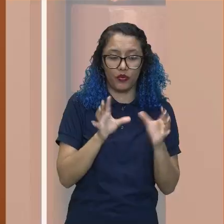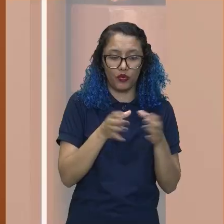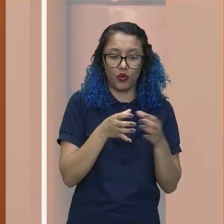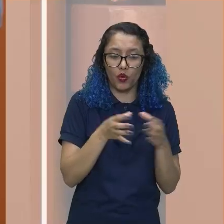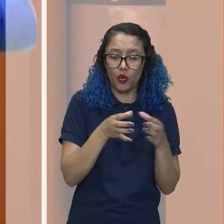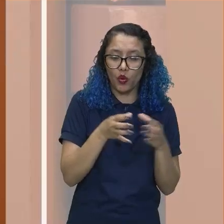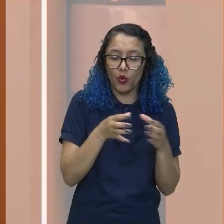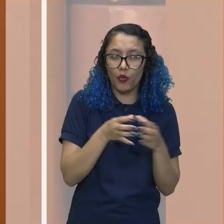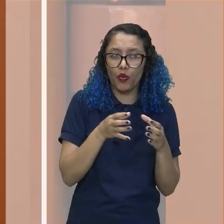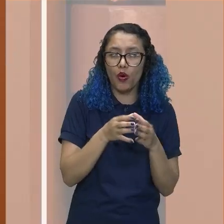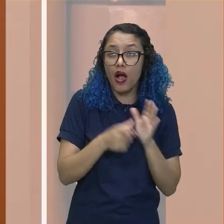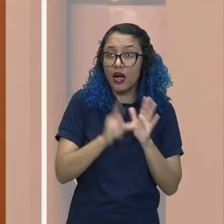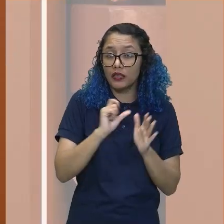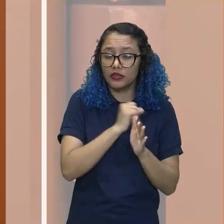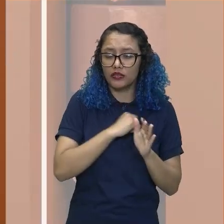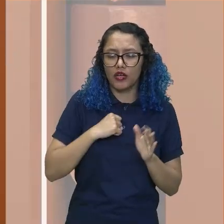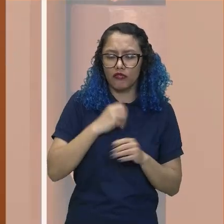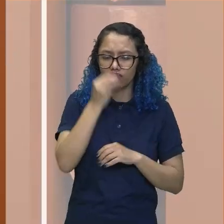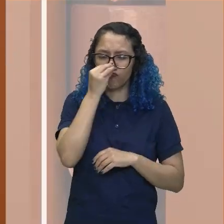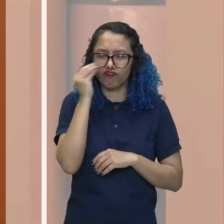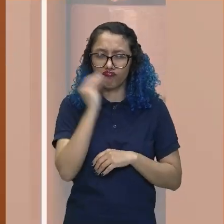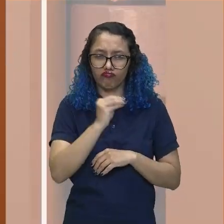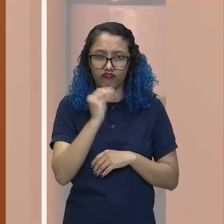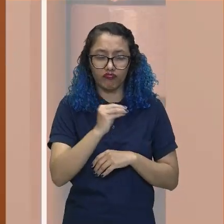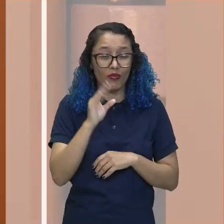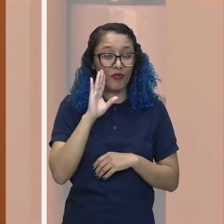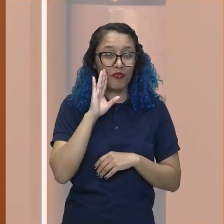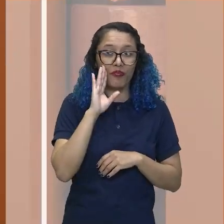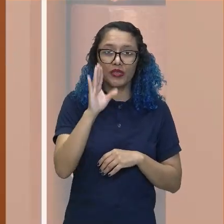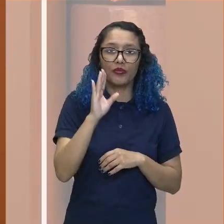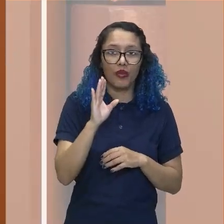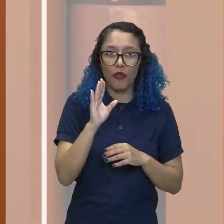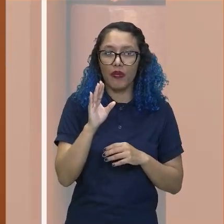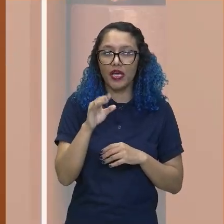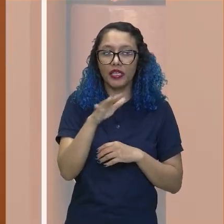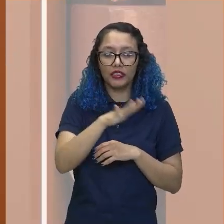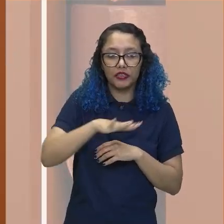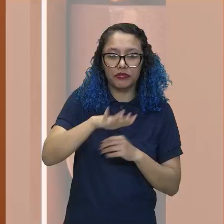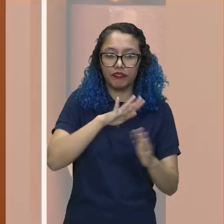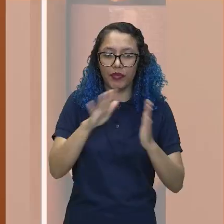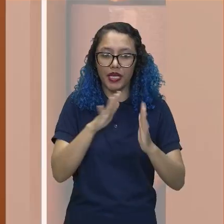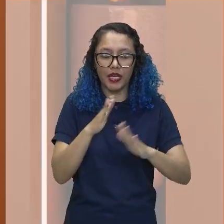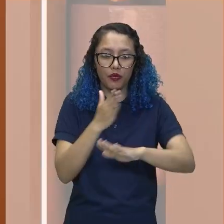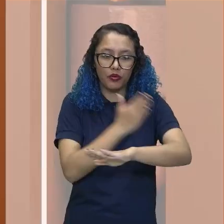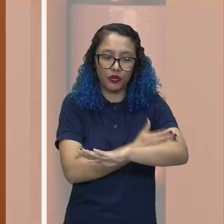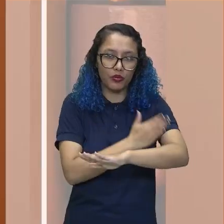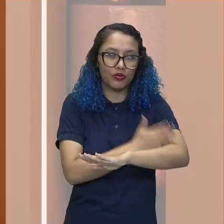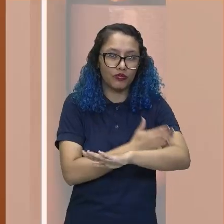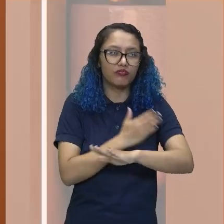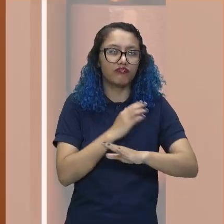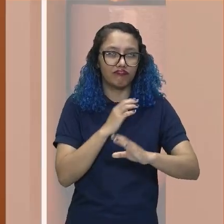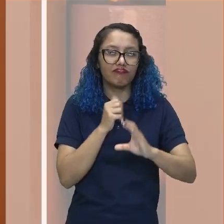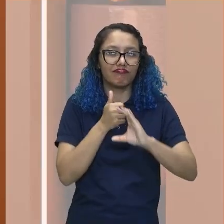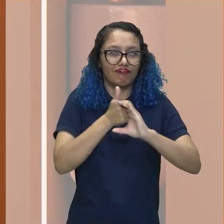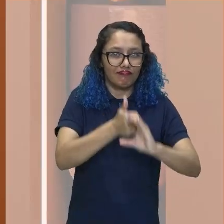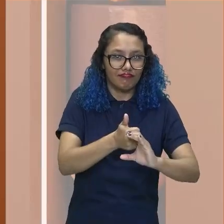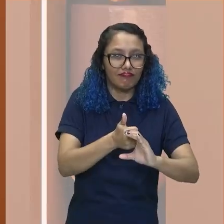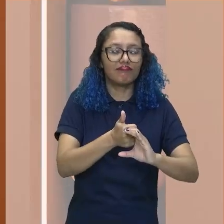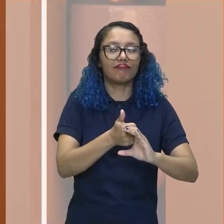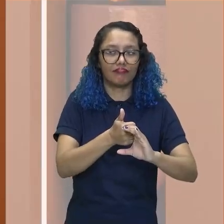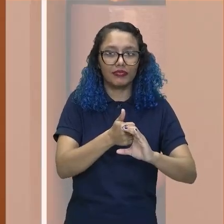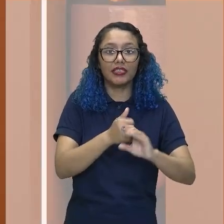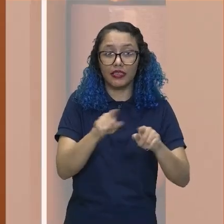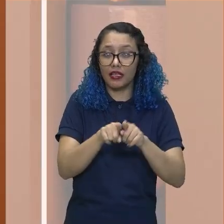abandonado, principalmente no mundo cristão. E depois desse mundo cristão aí, no